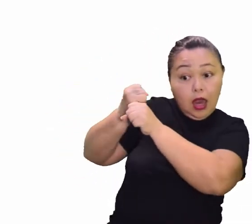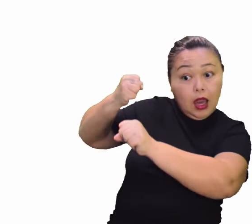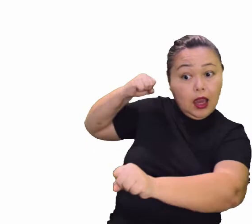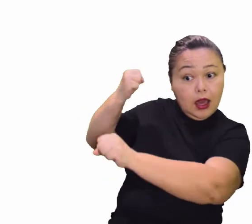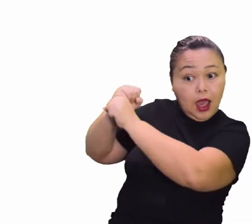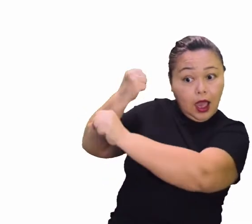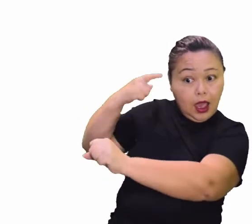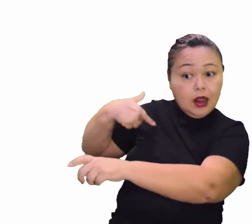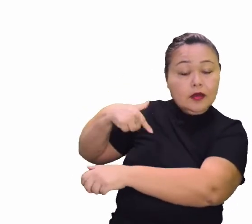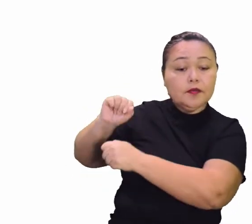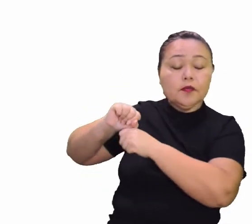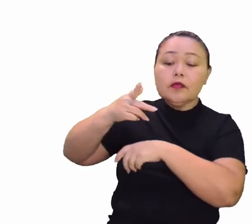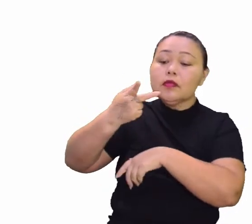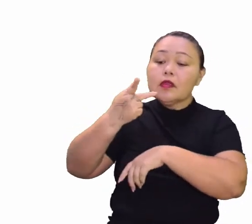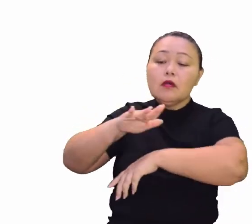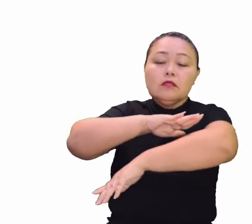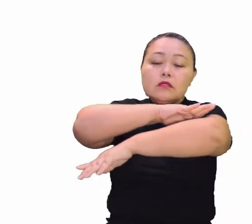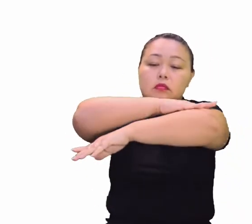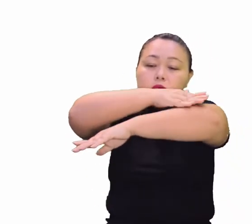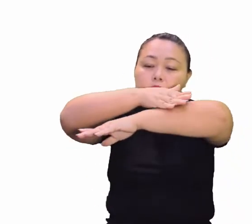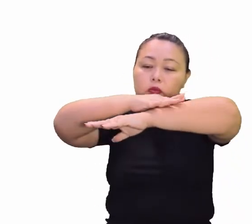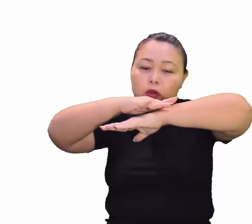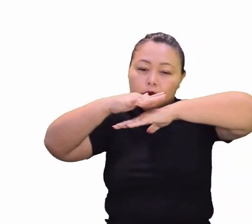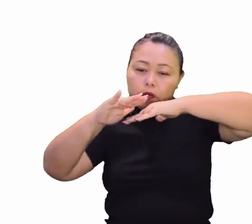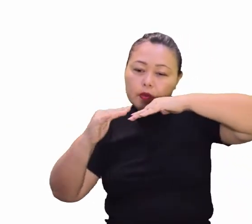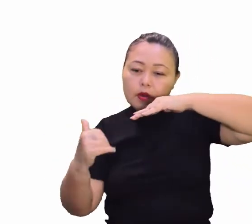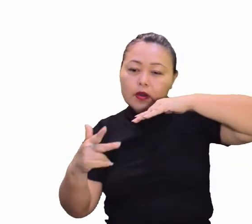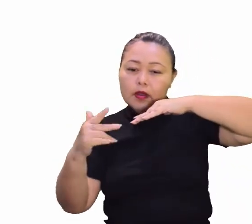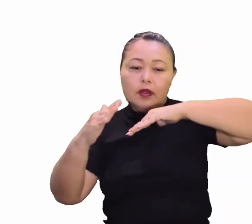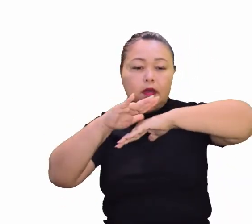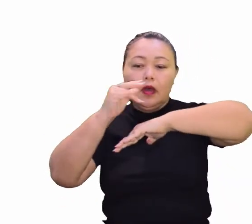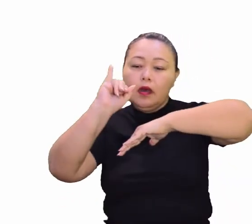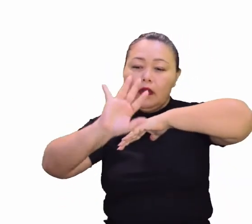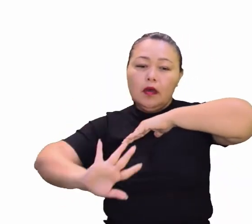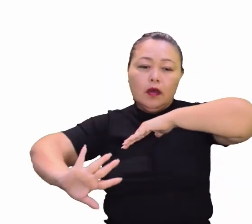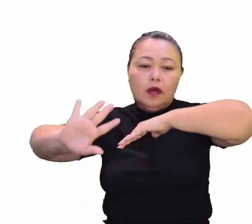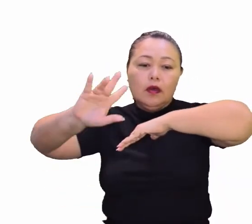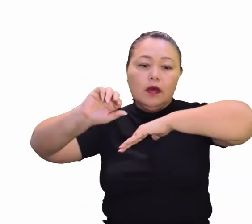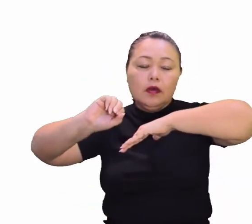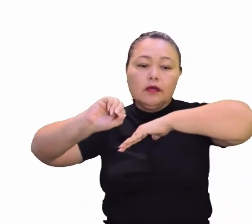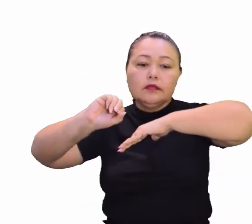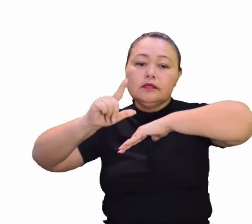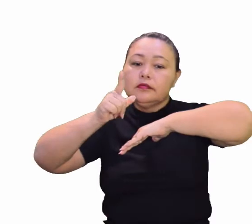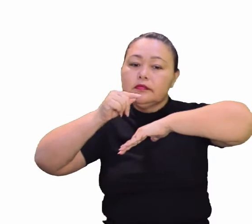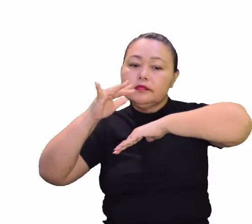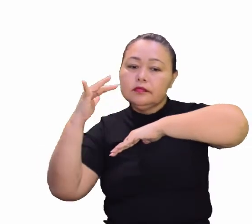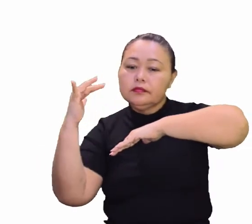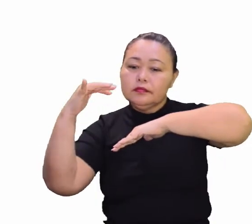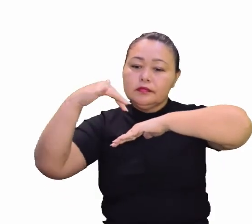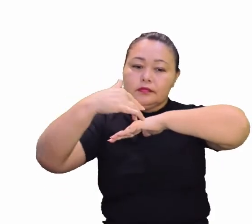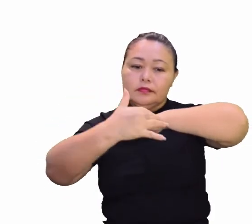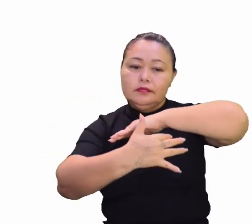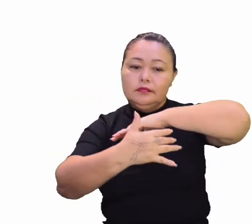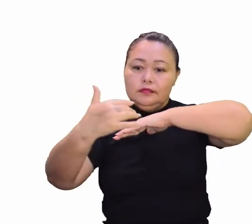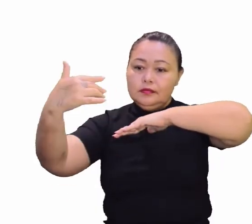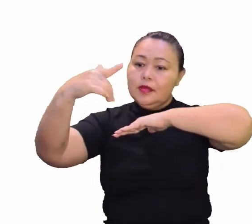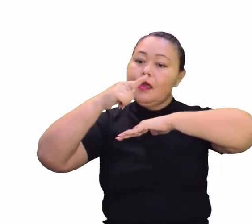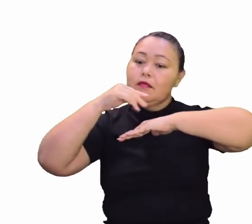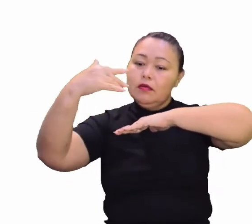para os alunos a questão do relevo? Isso aqui fica bem claro quando a gente vê essa imagem. Ó. Essas águas estão todas correndo para cá.